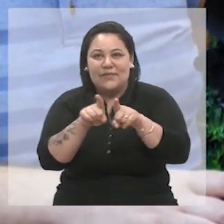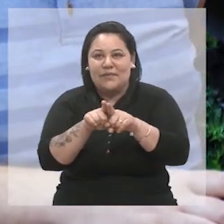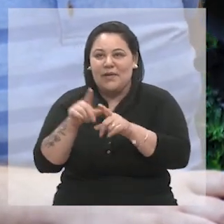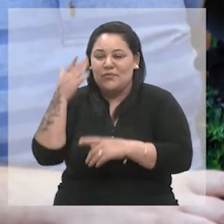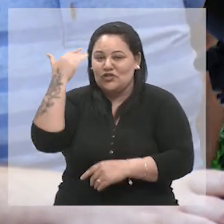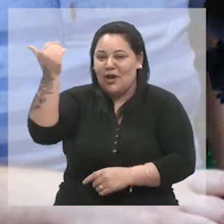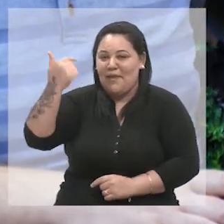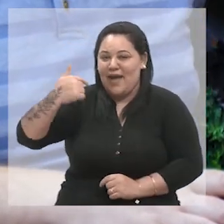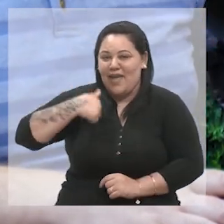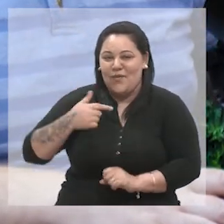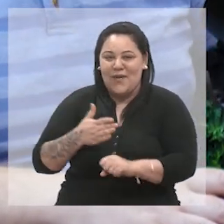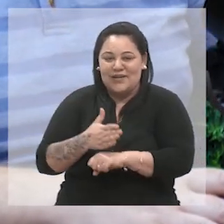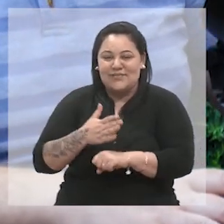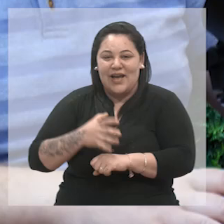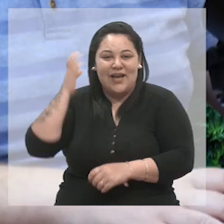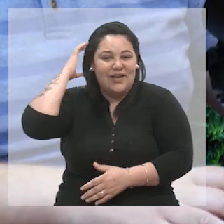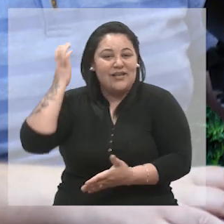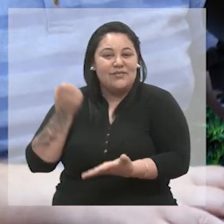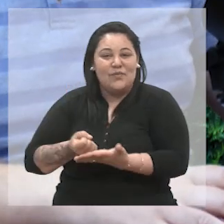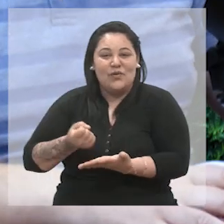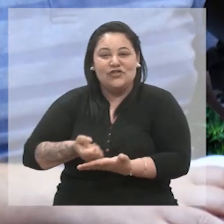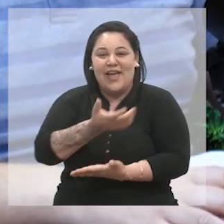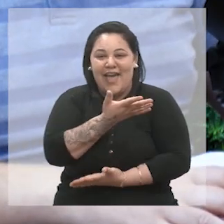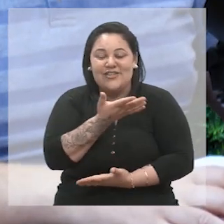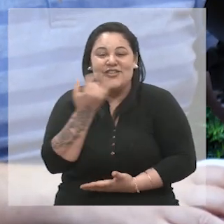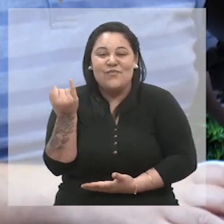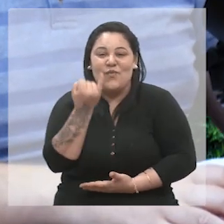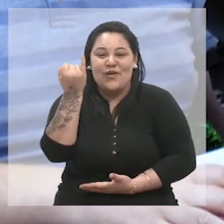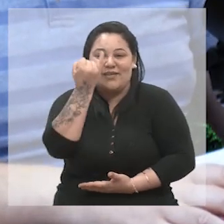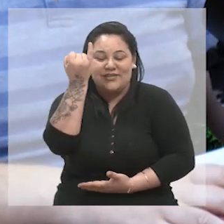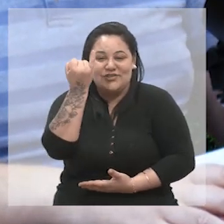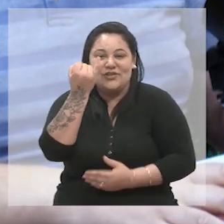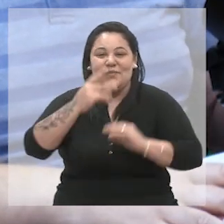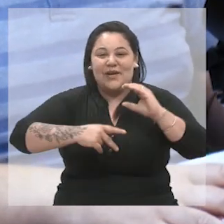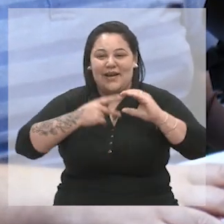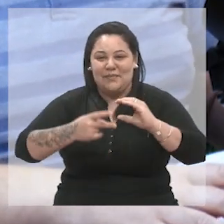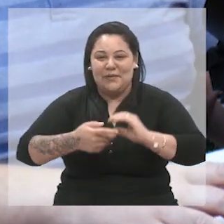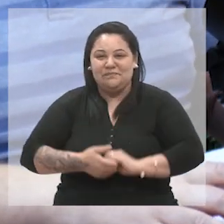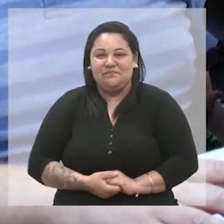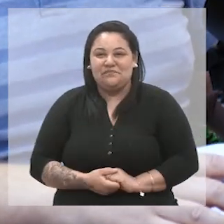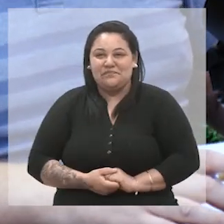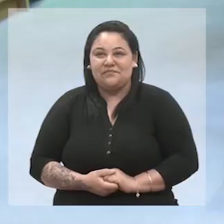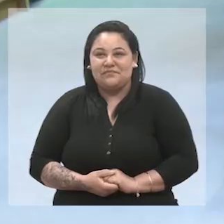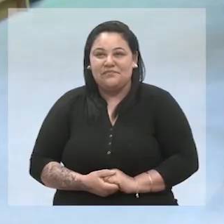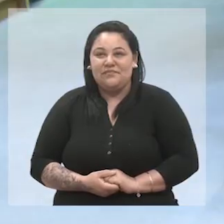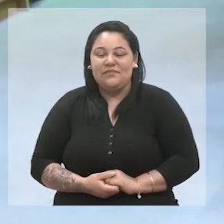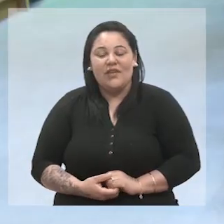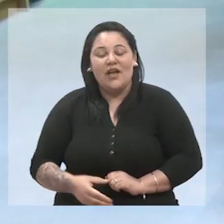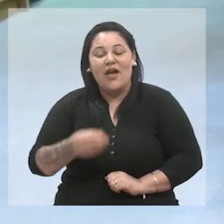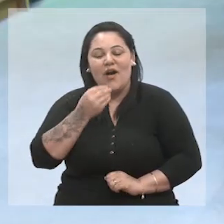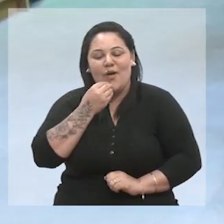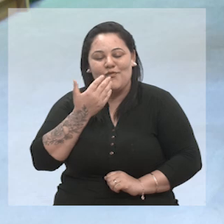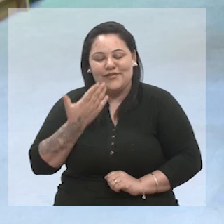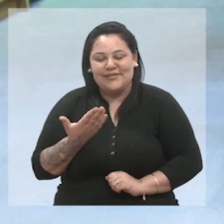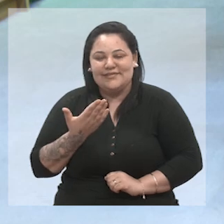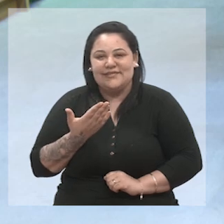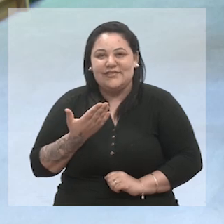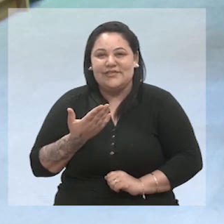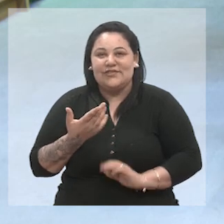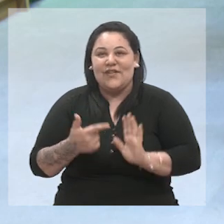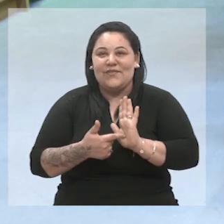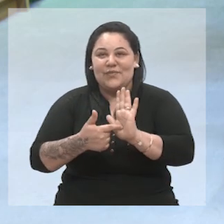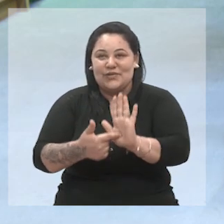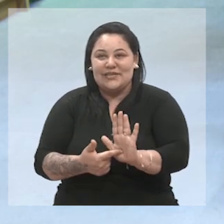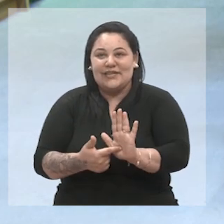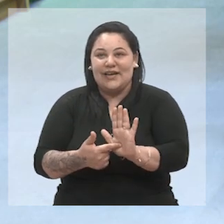também pelo convite de estar participando mais uma vez desse podcast tão importante para a Casa Legislativa. E como não poderia ser diferente, a gente vai